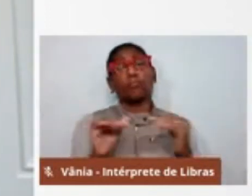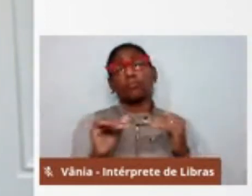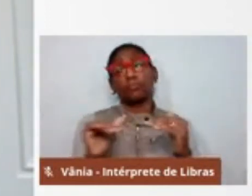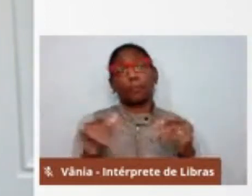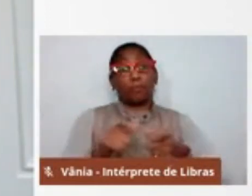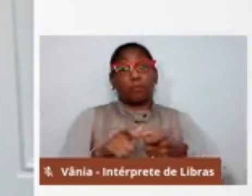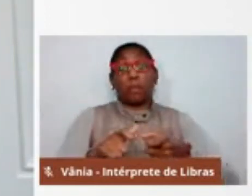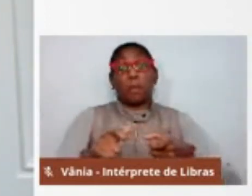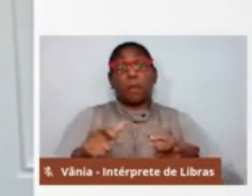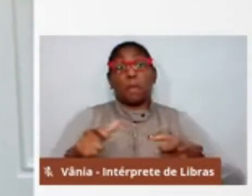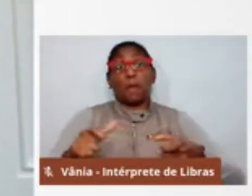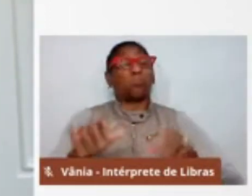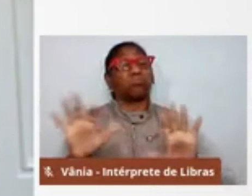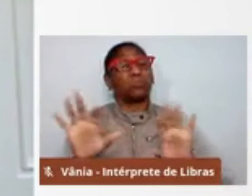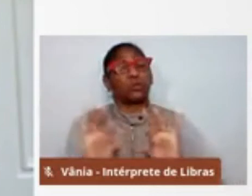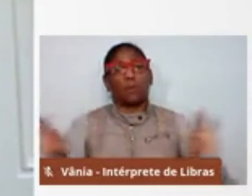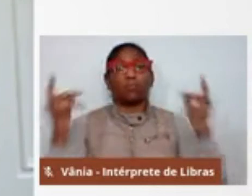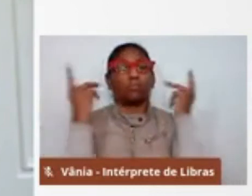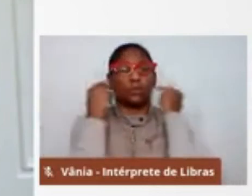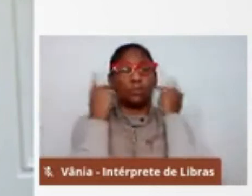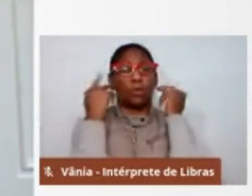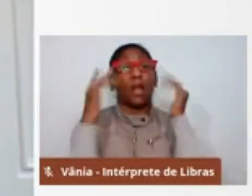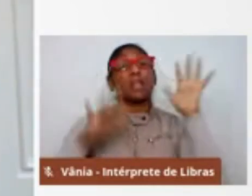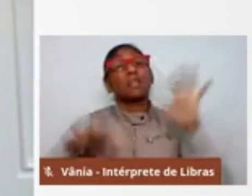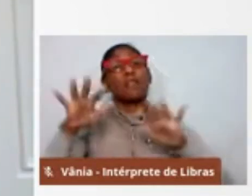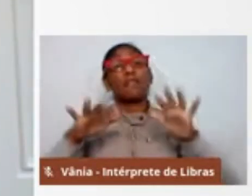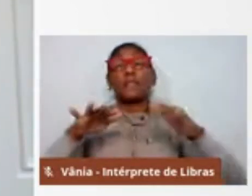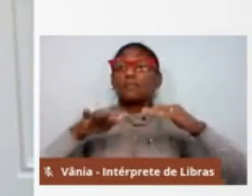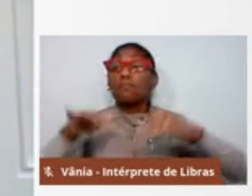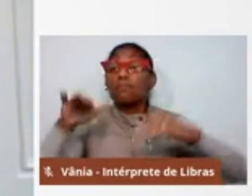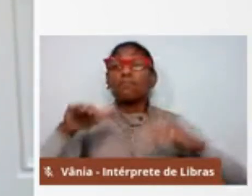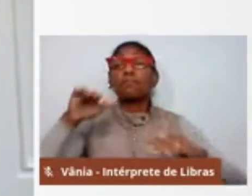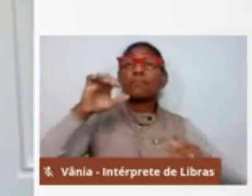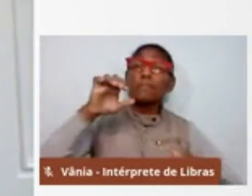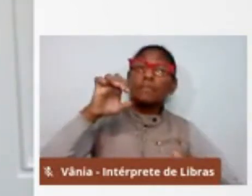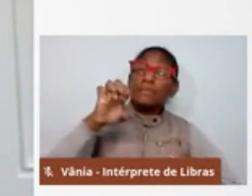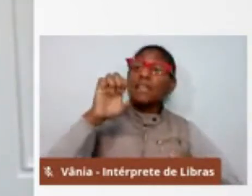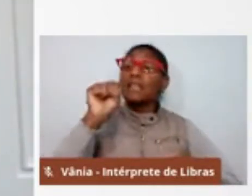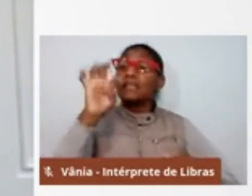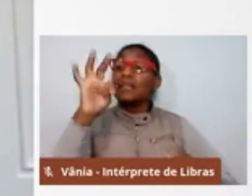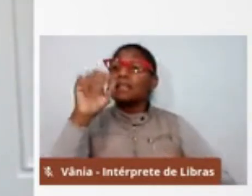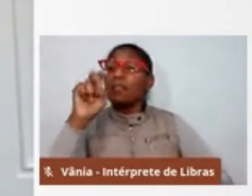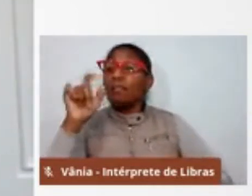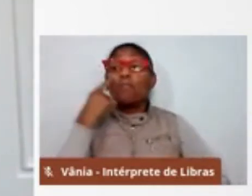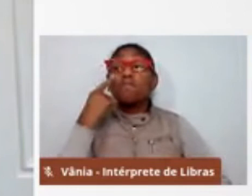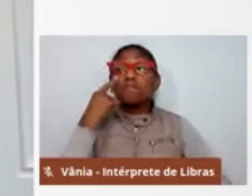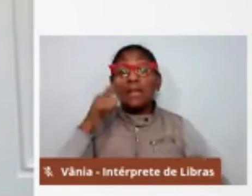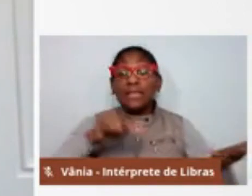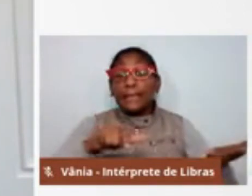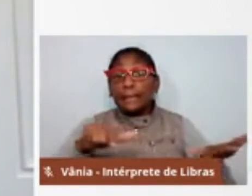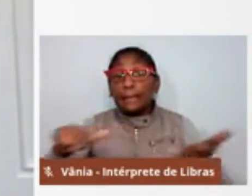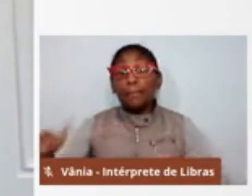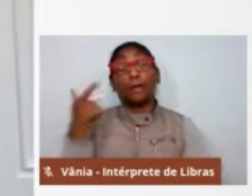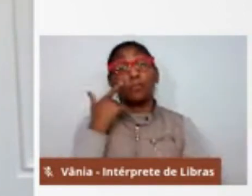demanda por internações e, quem sabe, até uma estabilização que esperamos possa se confirmar ao longo dessa semana e